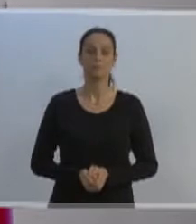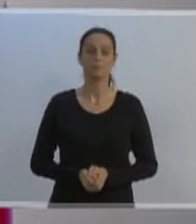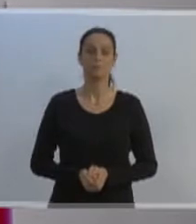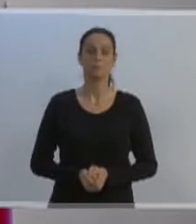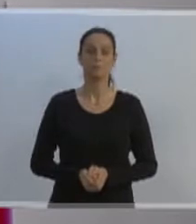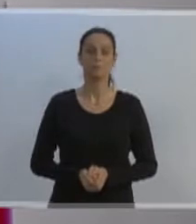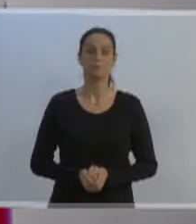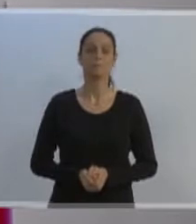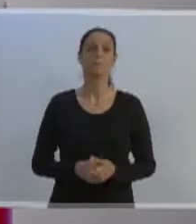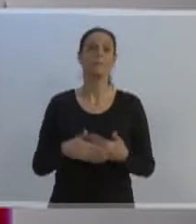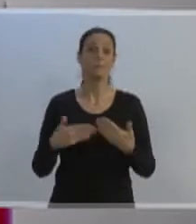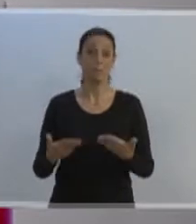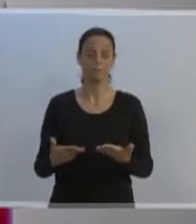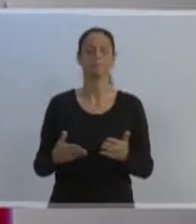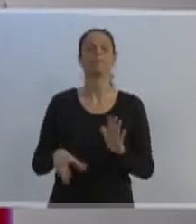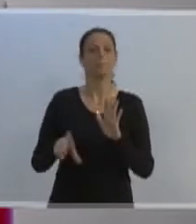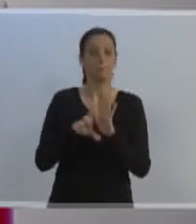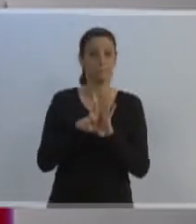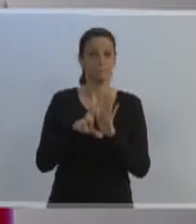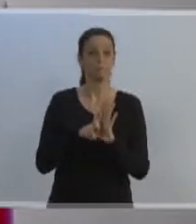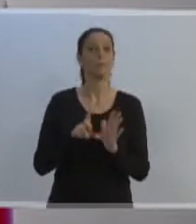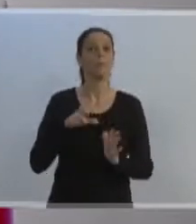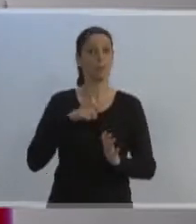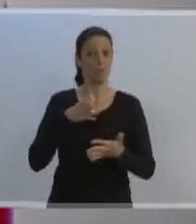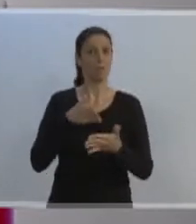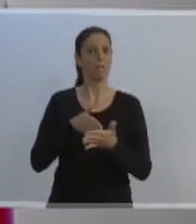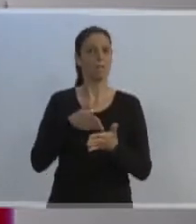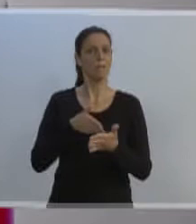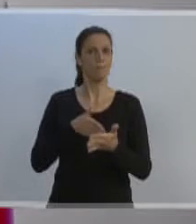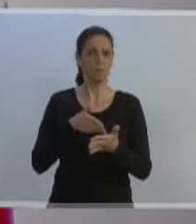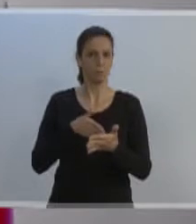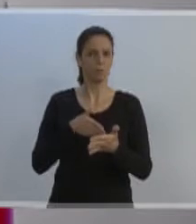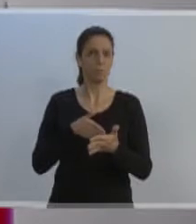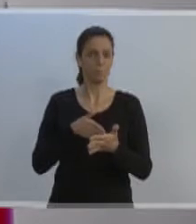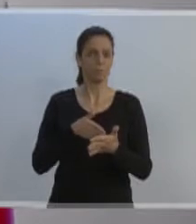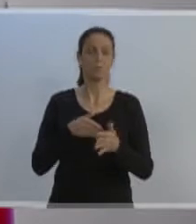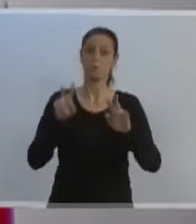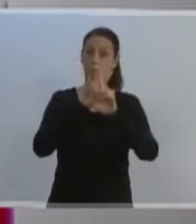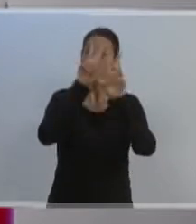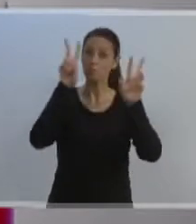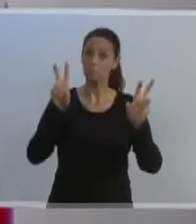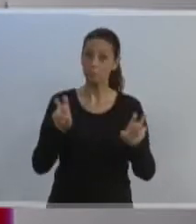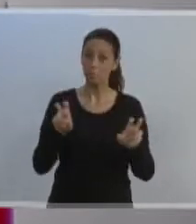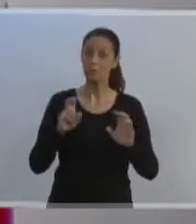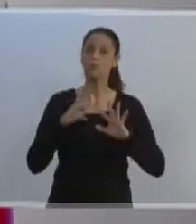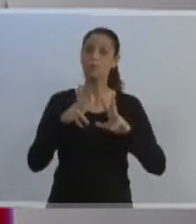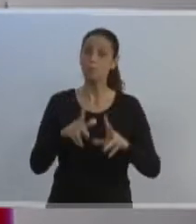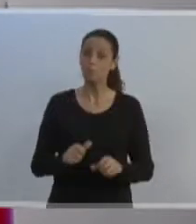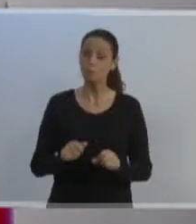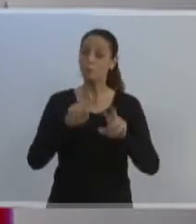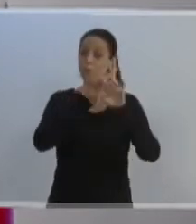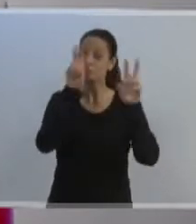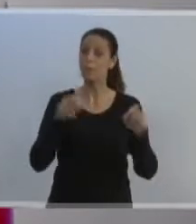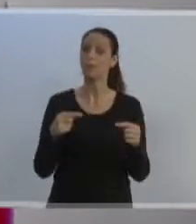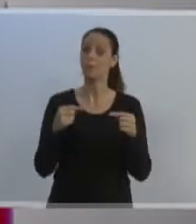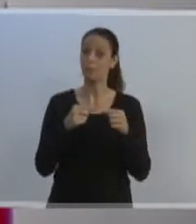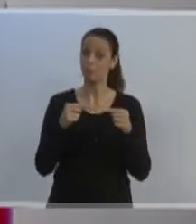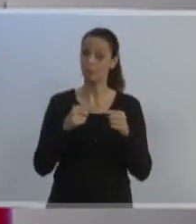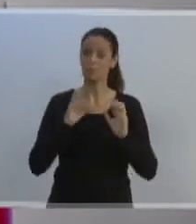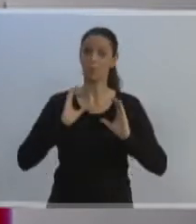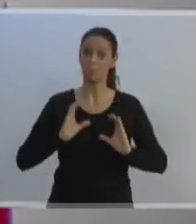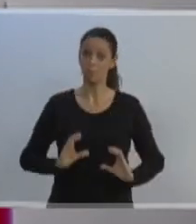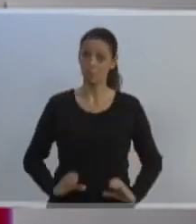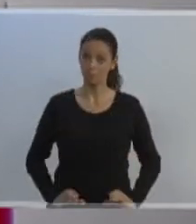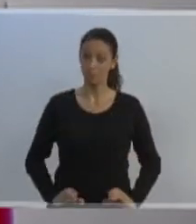Esse balizamento legal impõe limites para a apresentação e abordagem de todos os temas relacionados aos